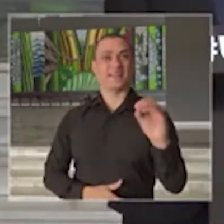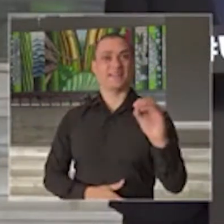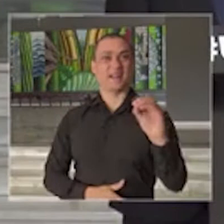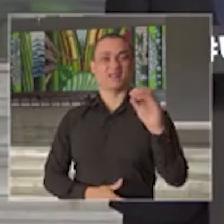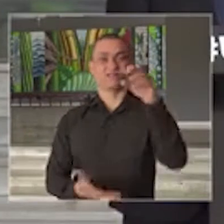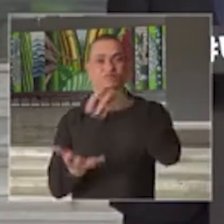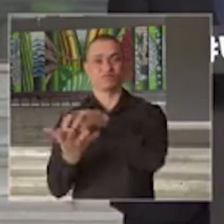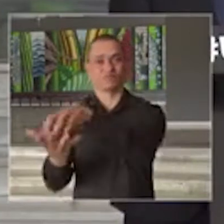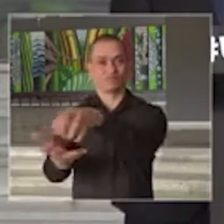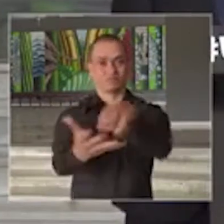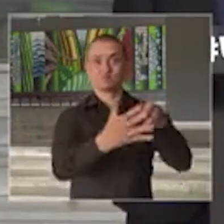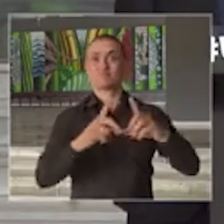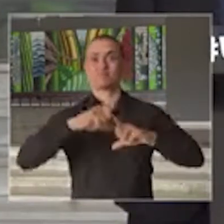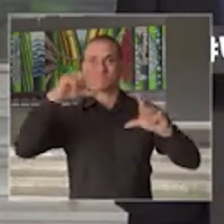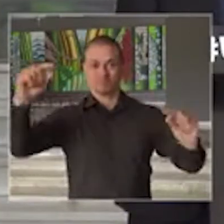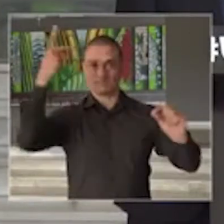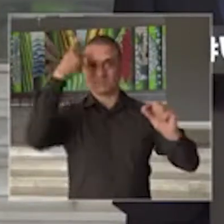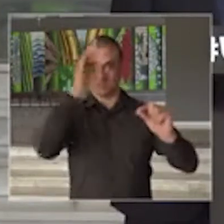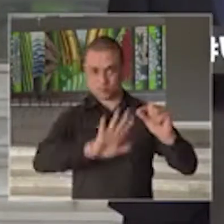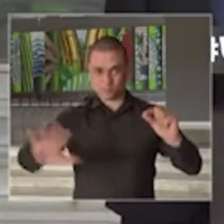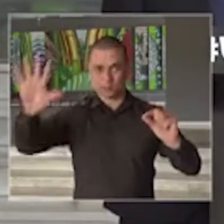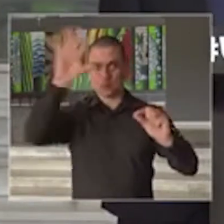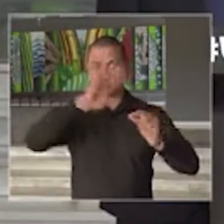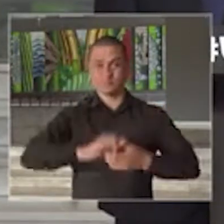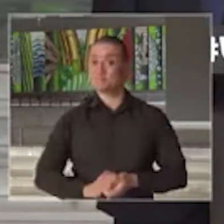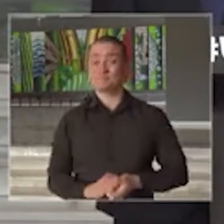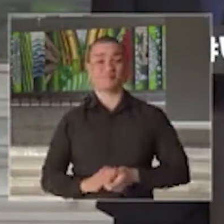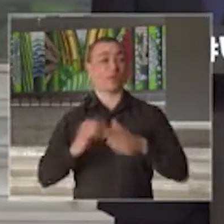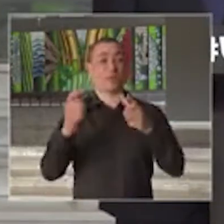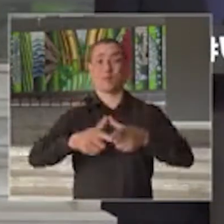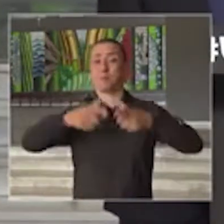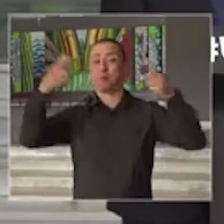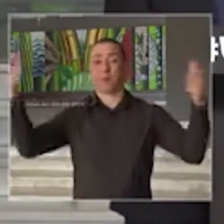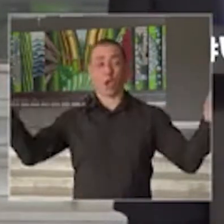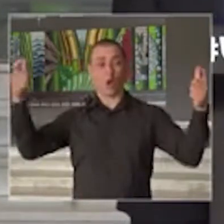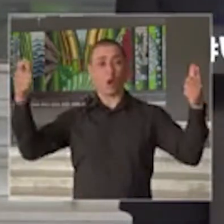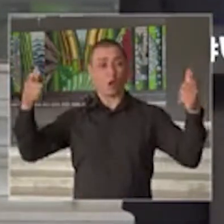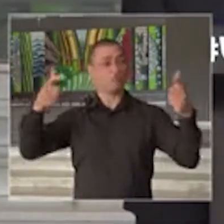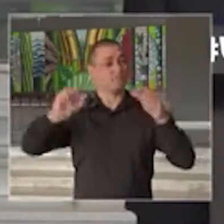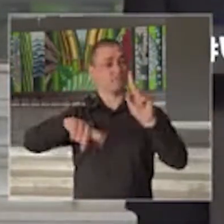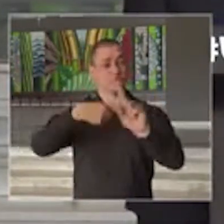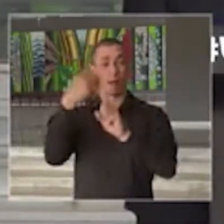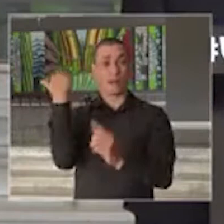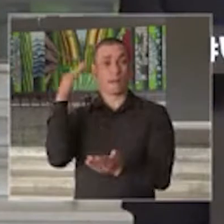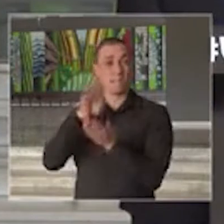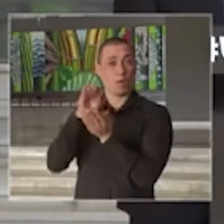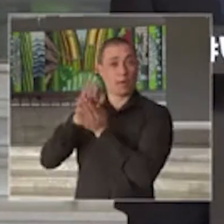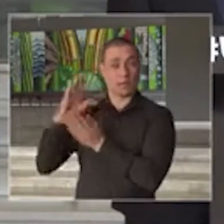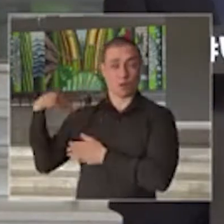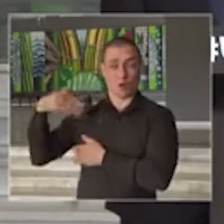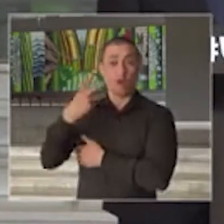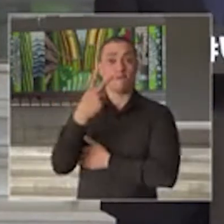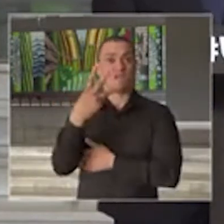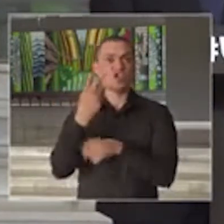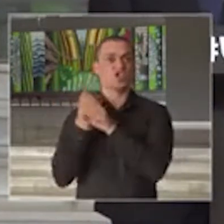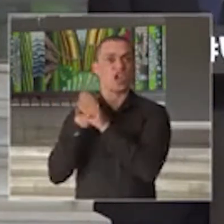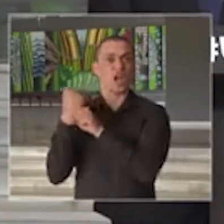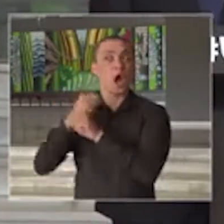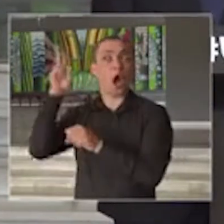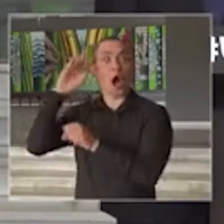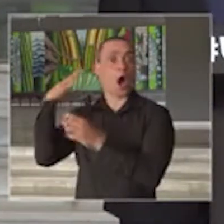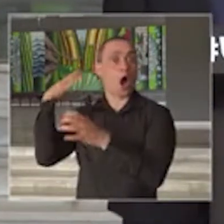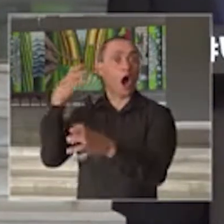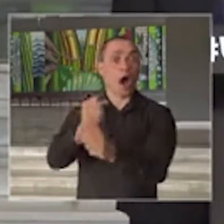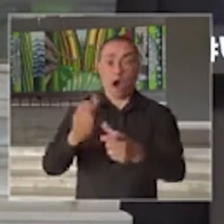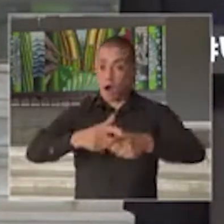unidades no estado de são paulo é a maior expansão do poupatempo nos seus 23 anos de